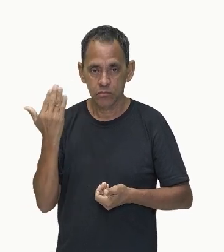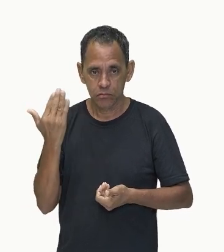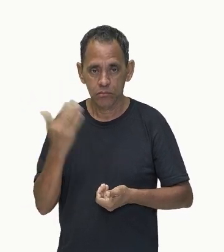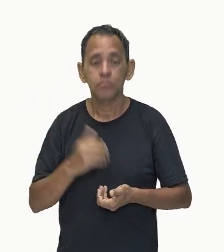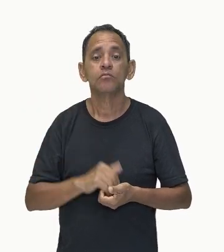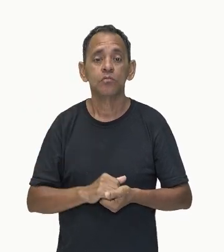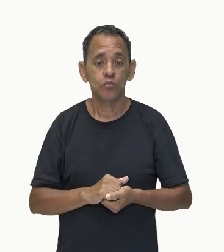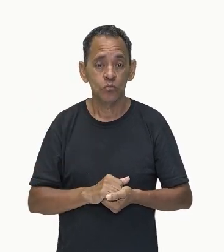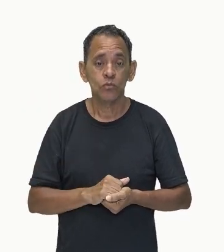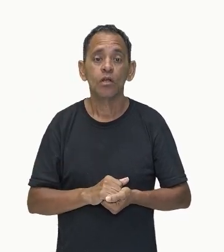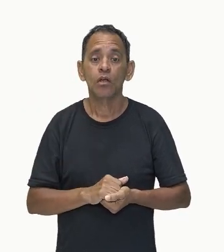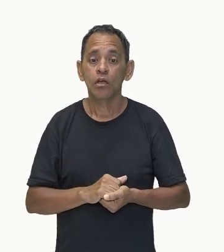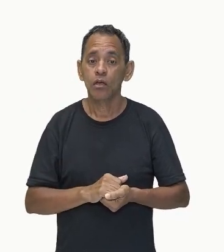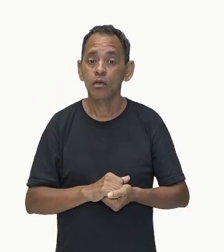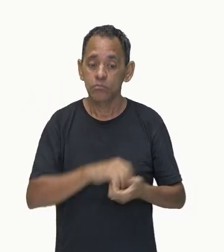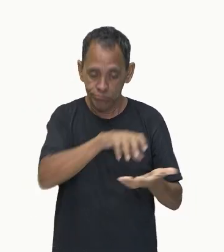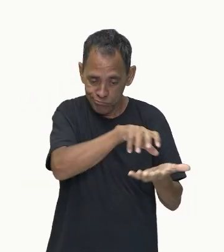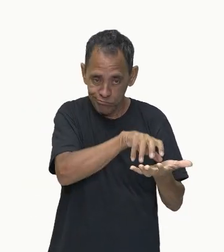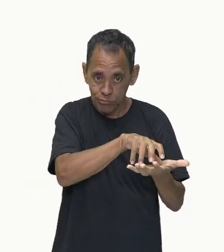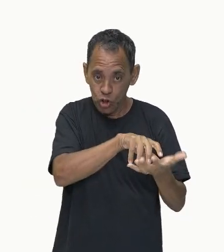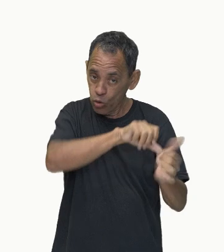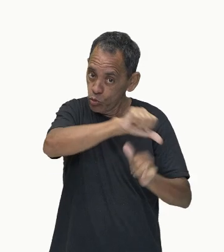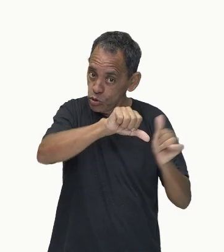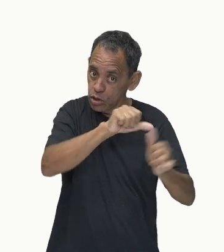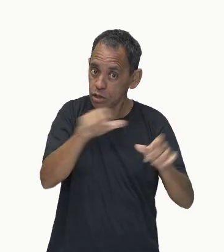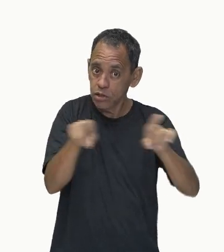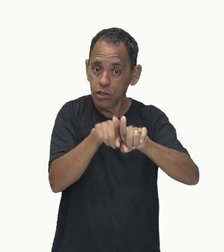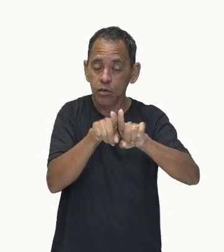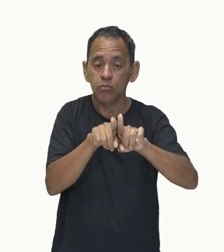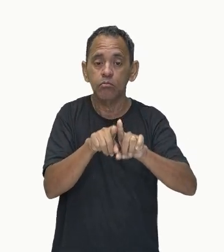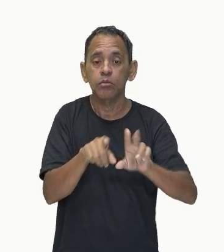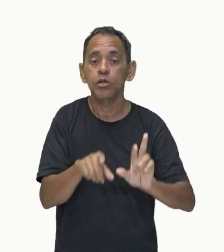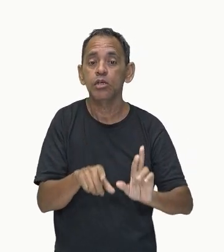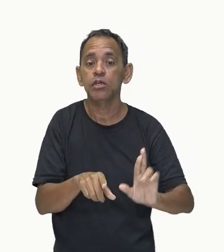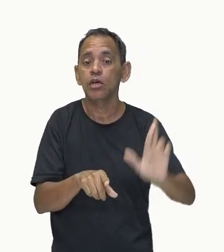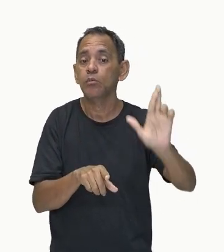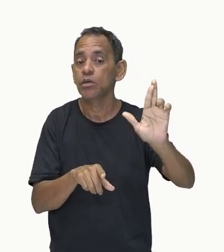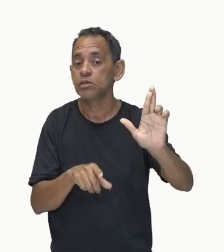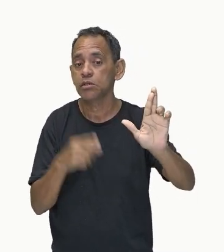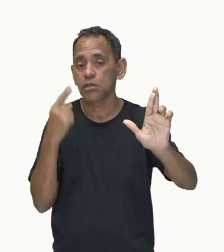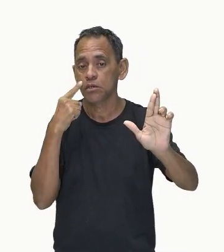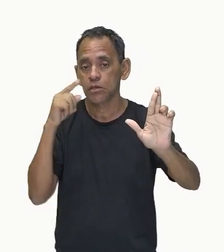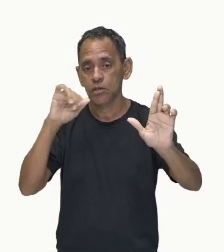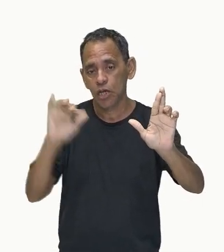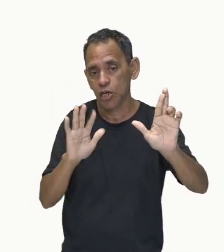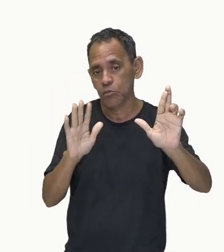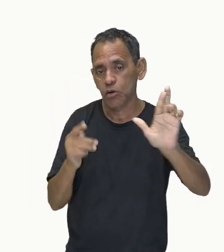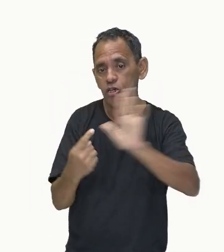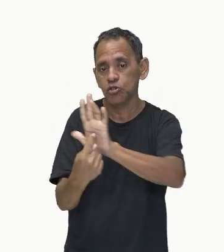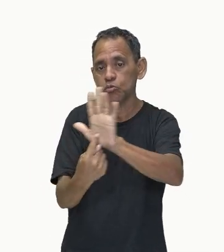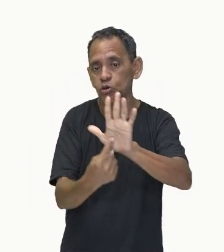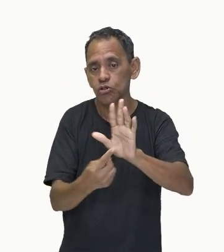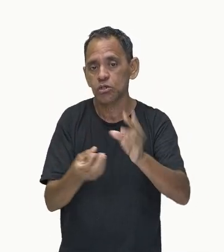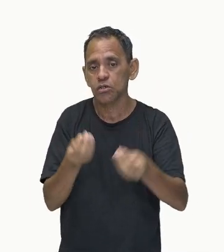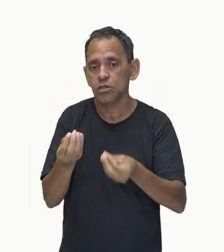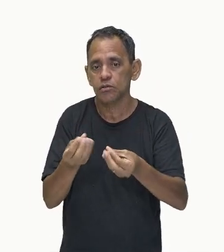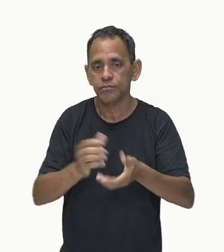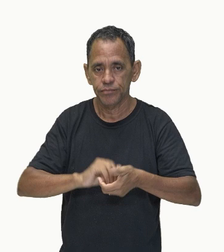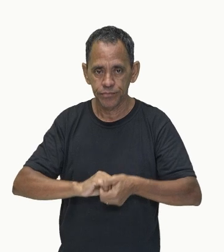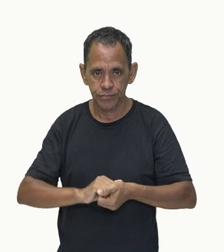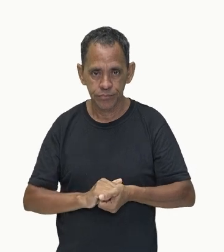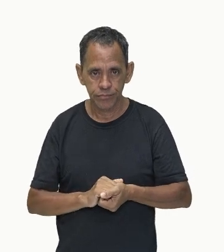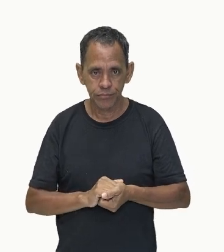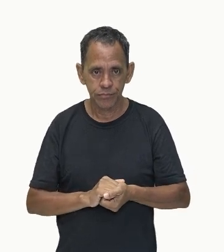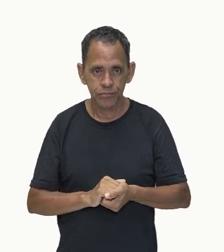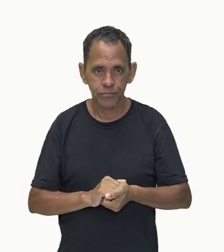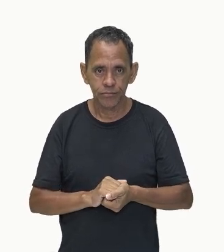eu não estou mais colocando os desenhos como representação, estou colocando aqui um gráfico da força pela distância. E é uma força variável,